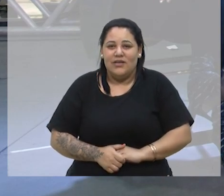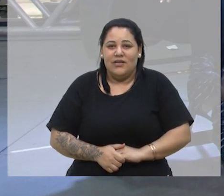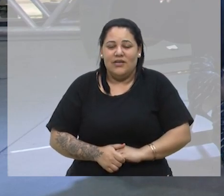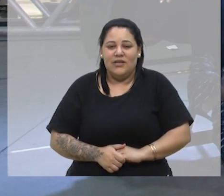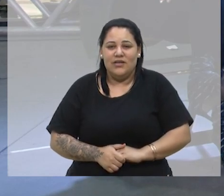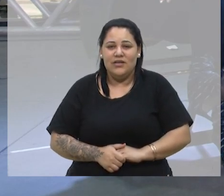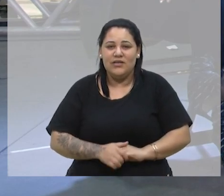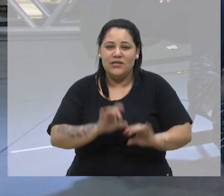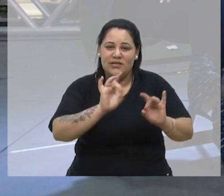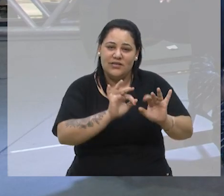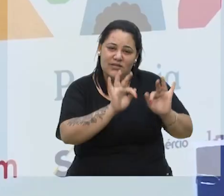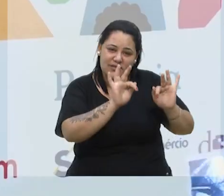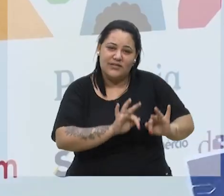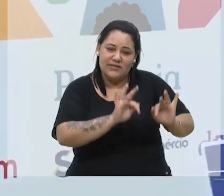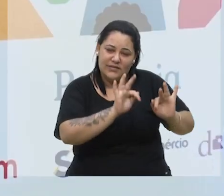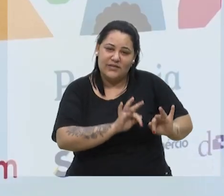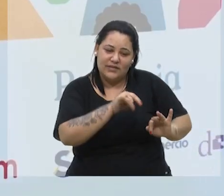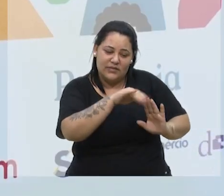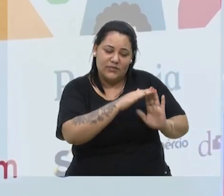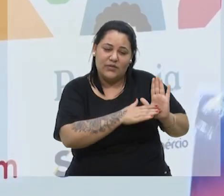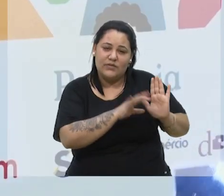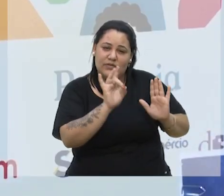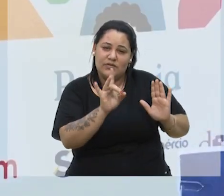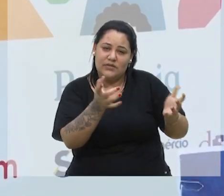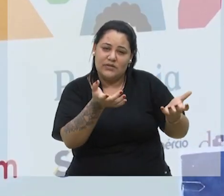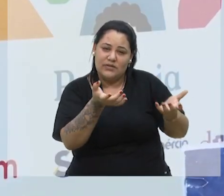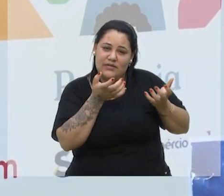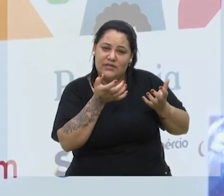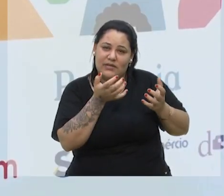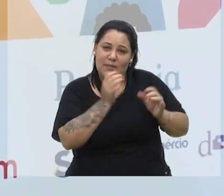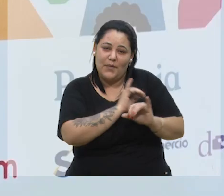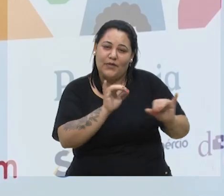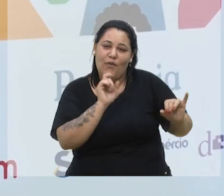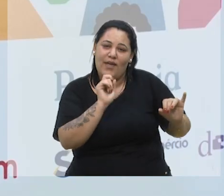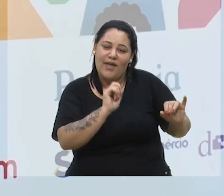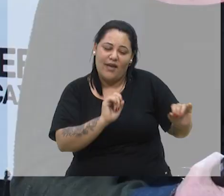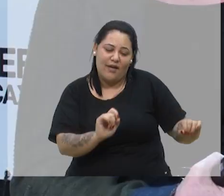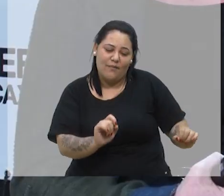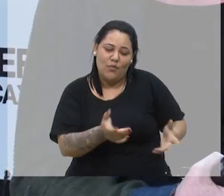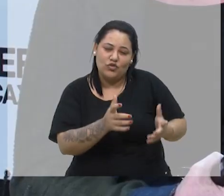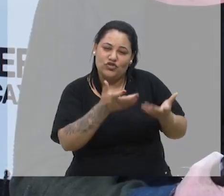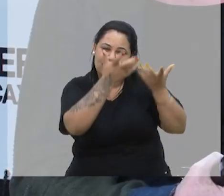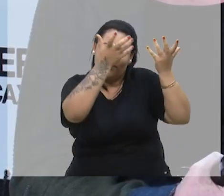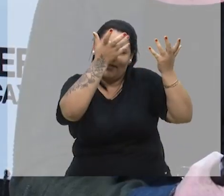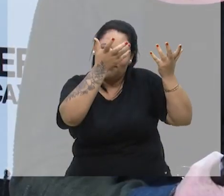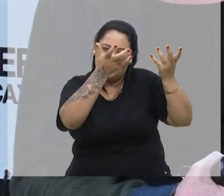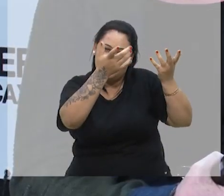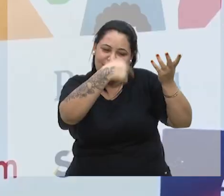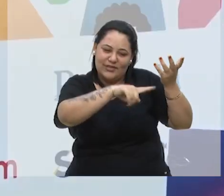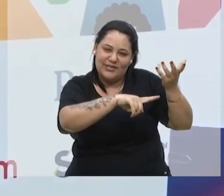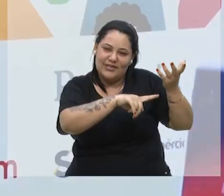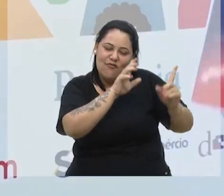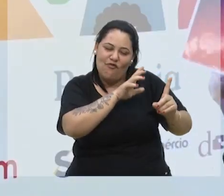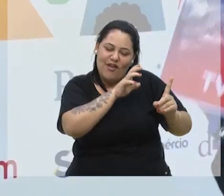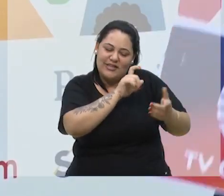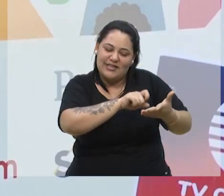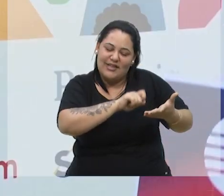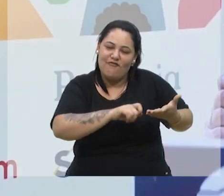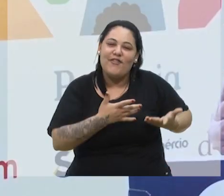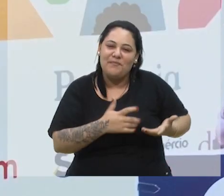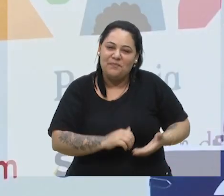pandemia. Como é que foi a ideia de ter esse livro? Eu gosto muito da obra da Rupi Kaur, que é uma poeta indiana que